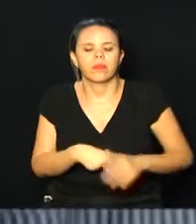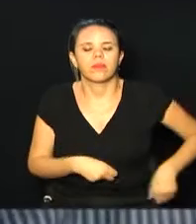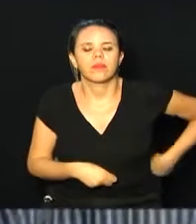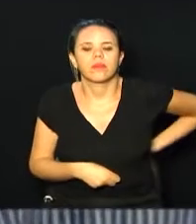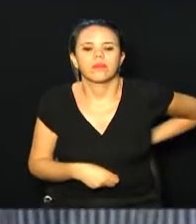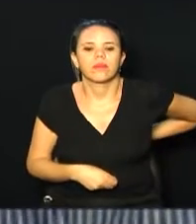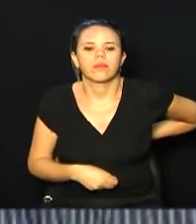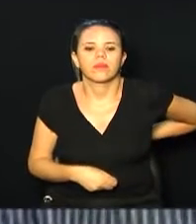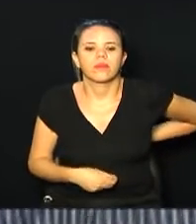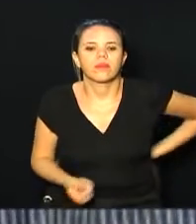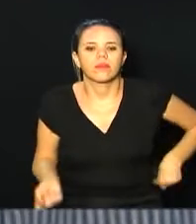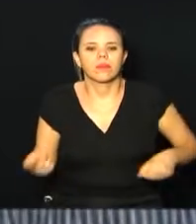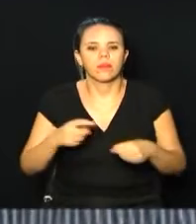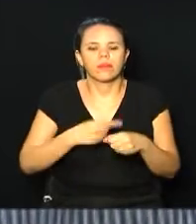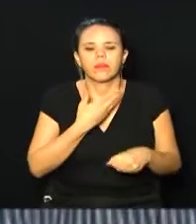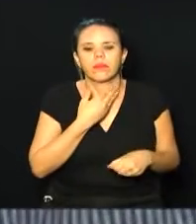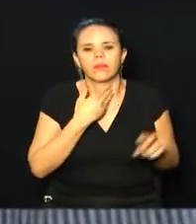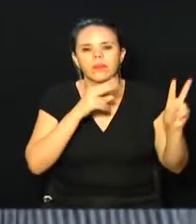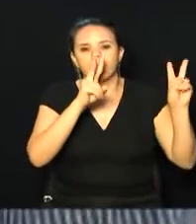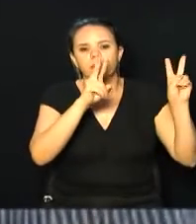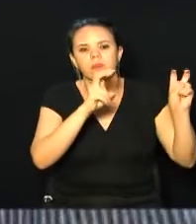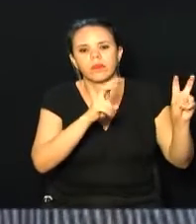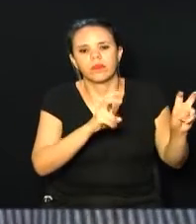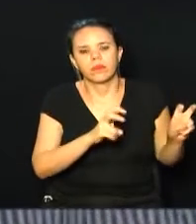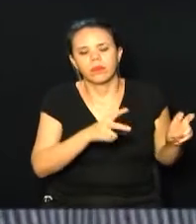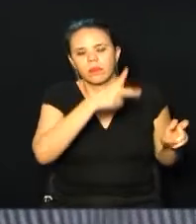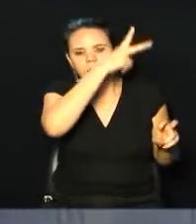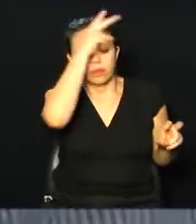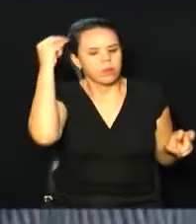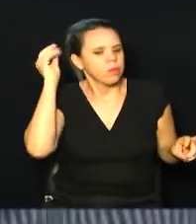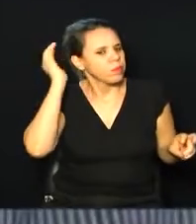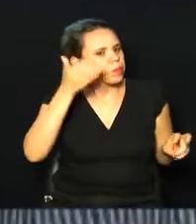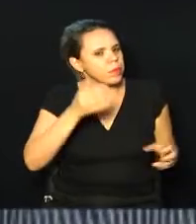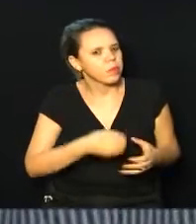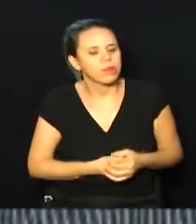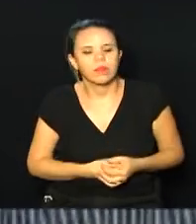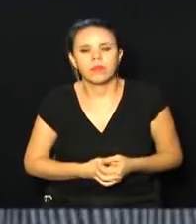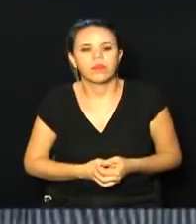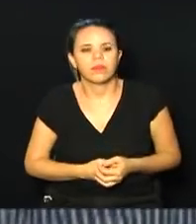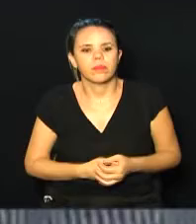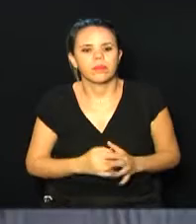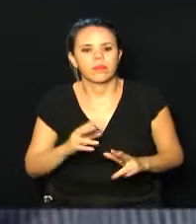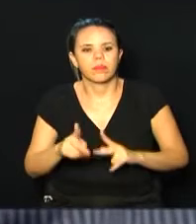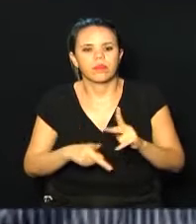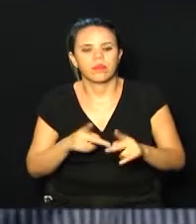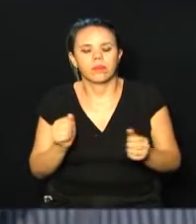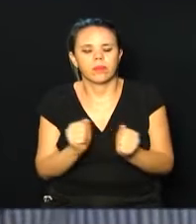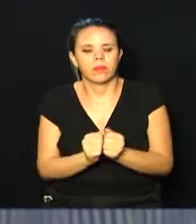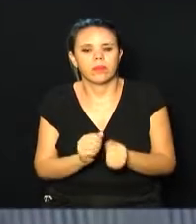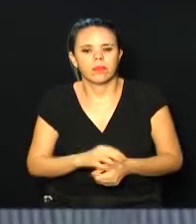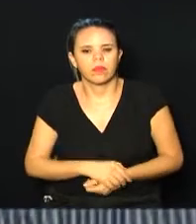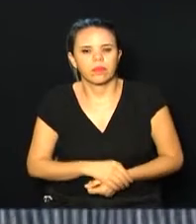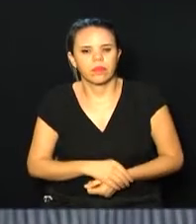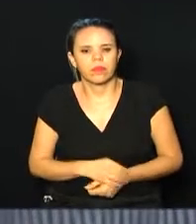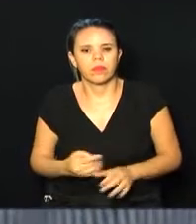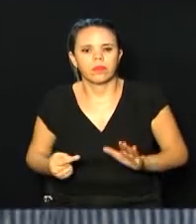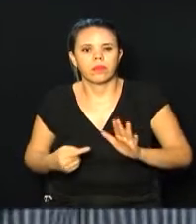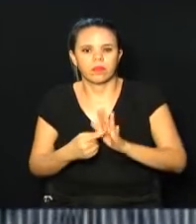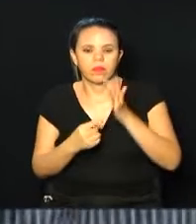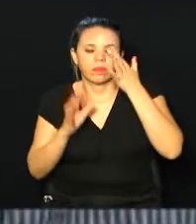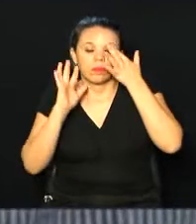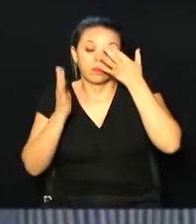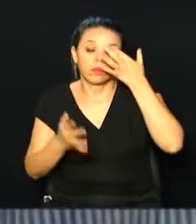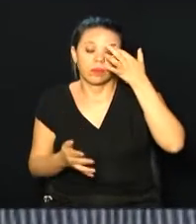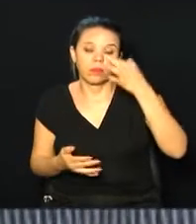nós vamos voltar a debater esse tema. O prefeito Dário Saad e nós todos estaremos juntos apresentando a